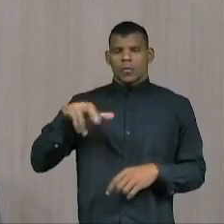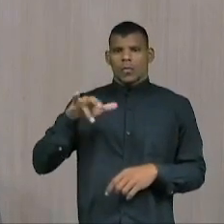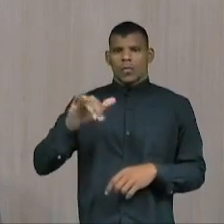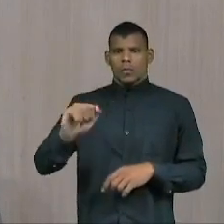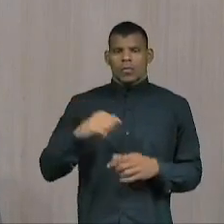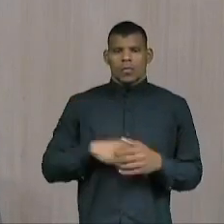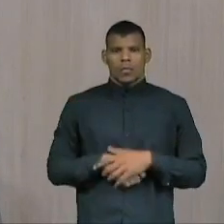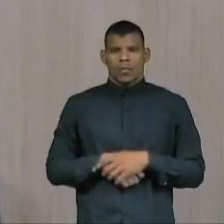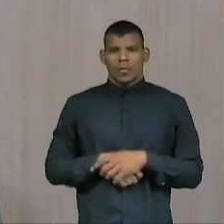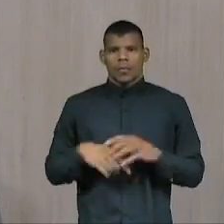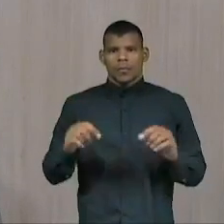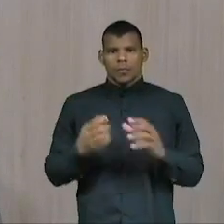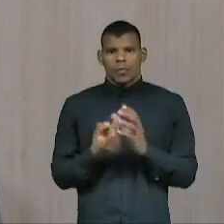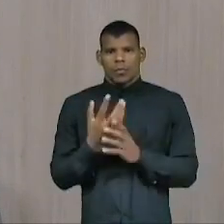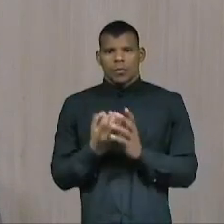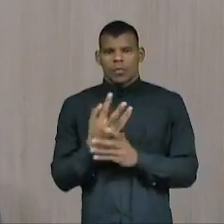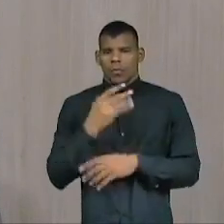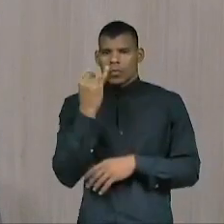geração de energia eólica e energia so